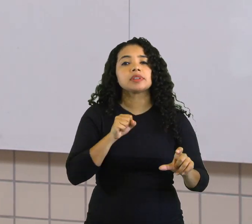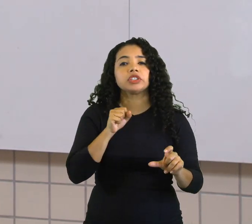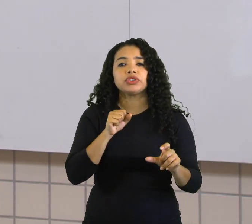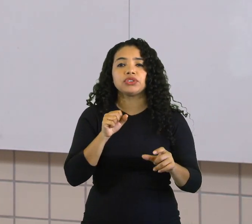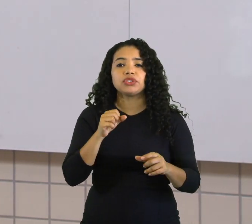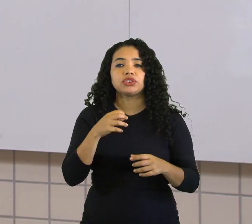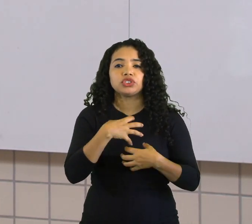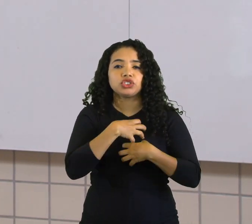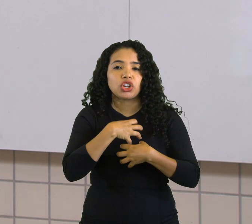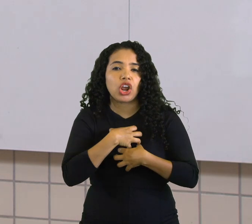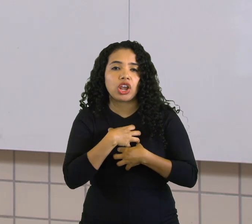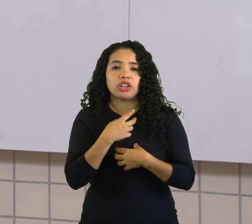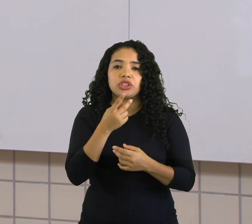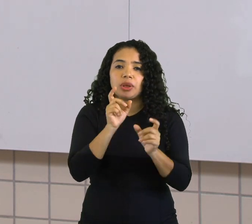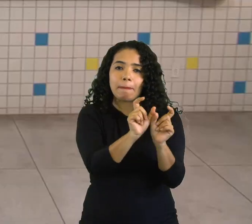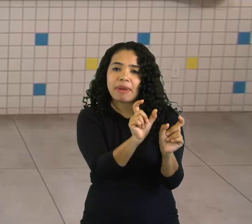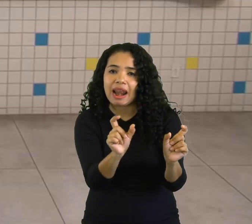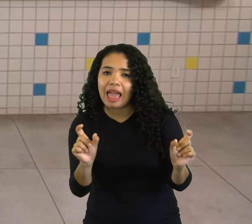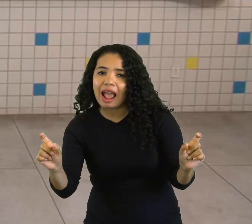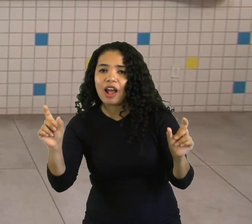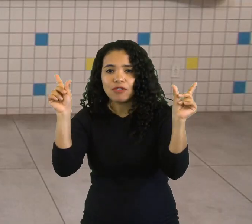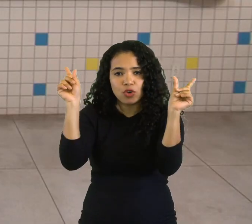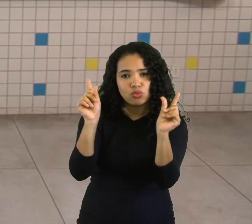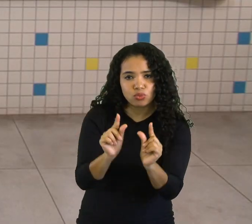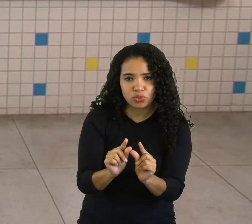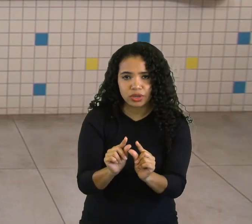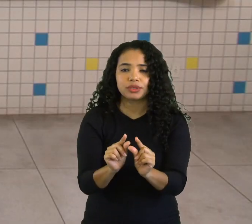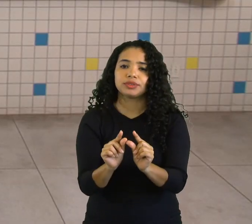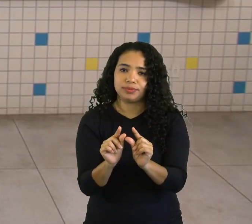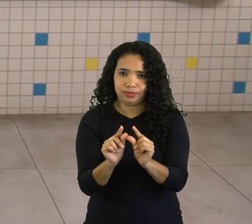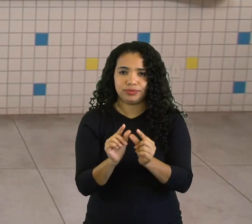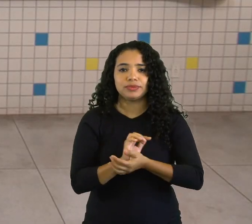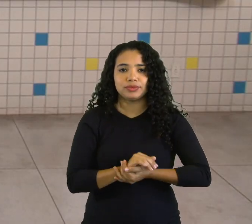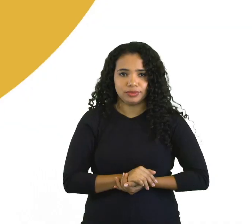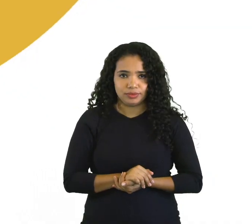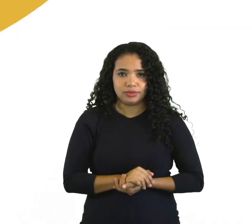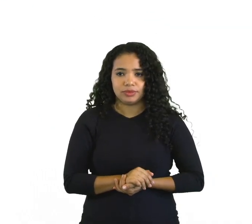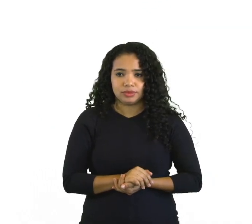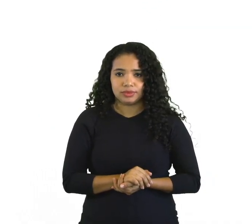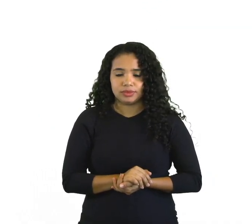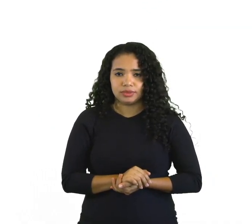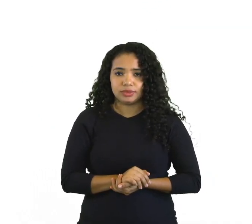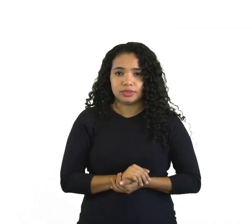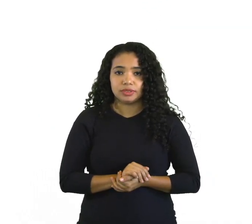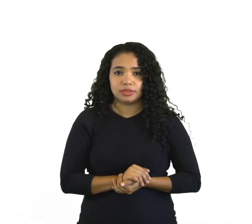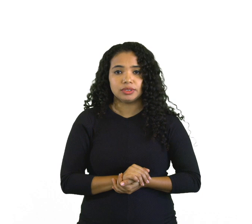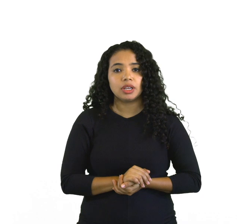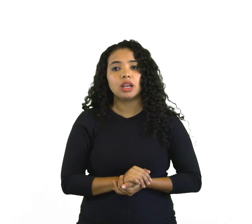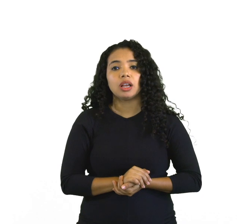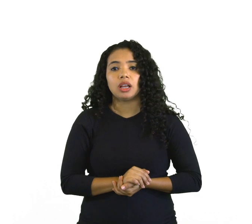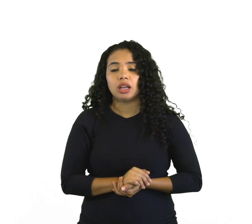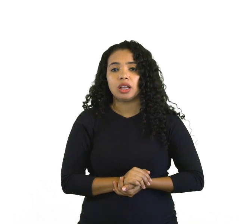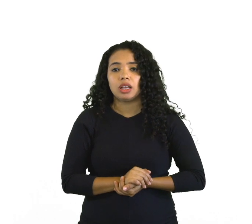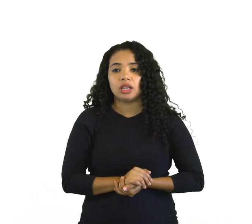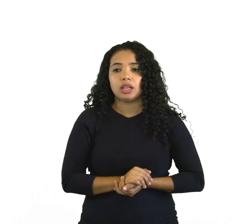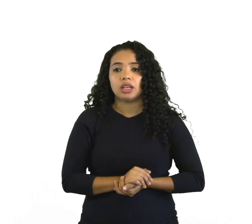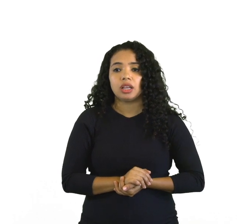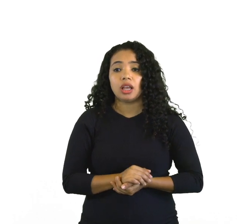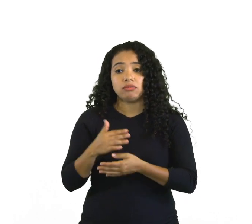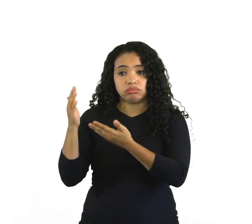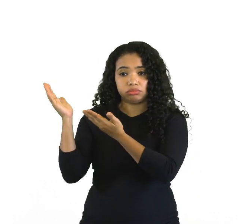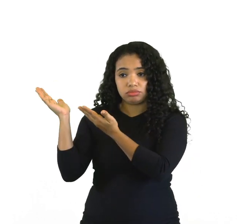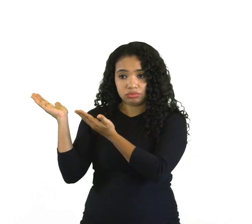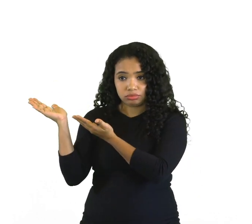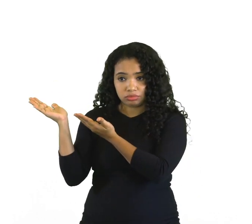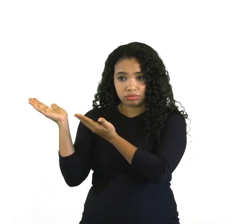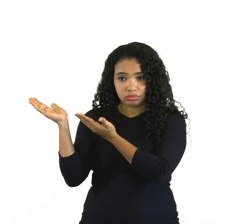as palavras, tá? Então, é a forma contraída want, ok? Então, você poderia dizer, I want to visit my